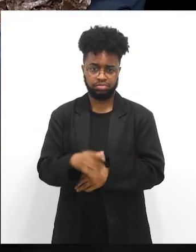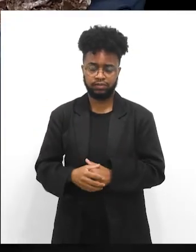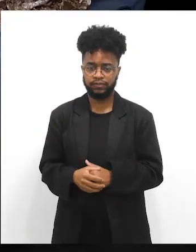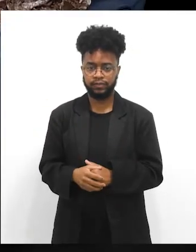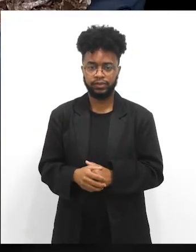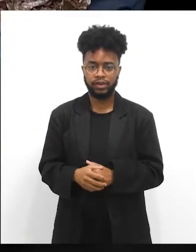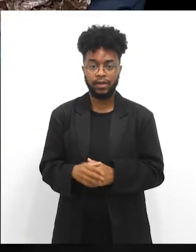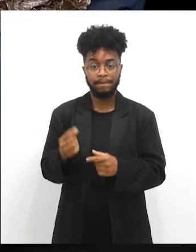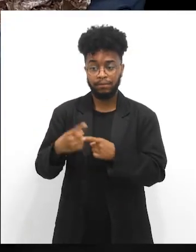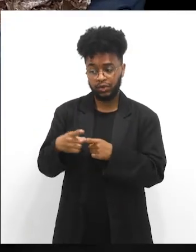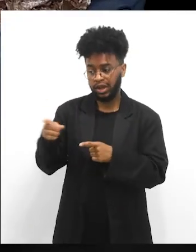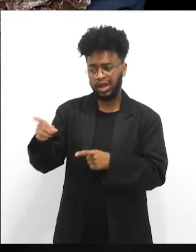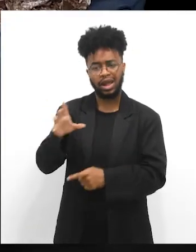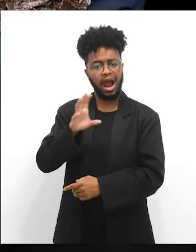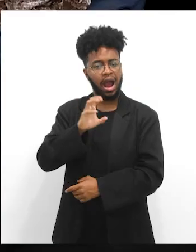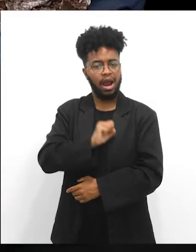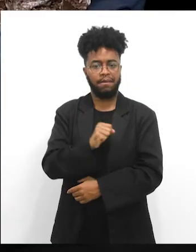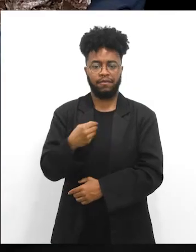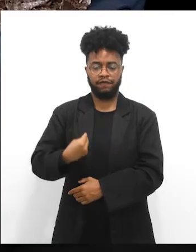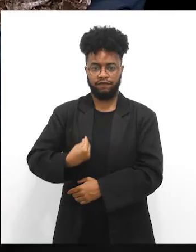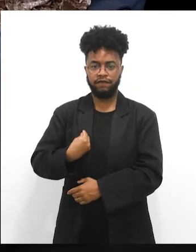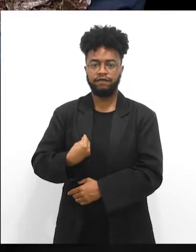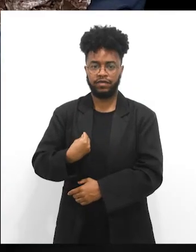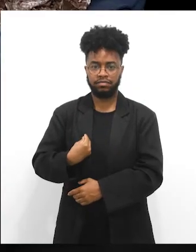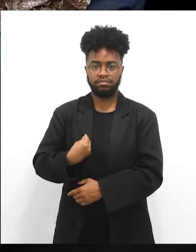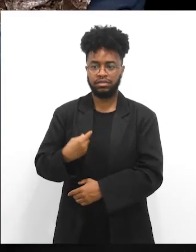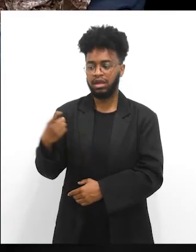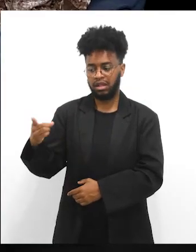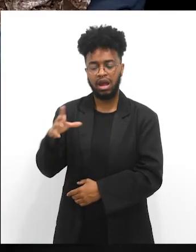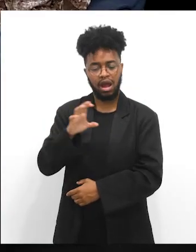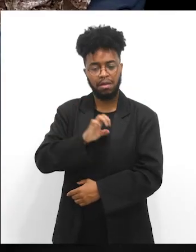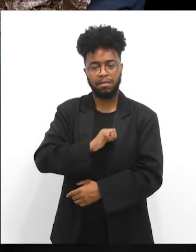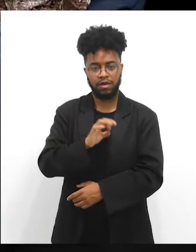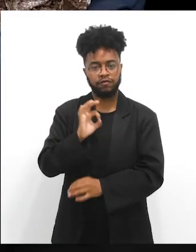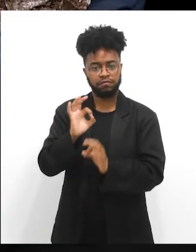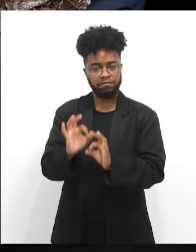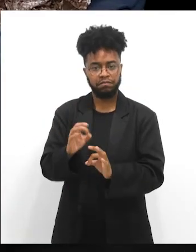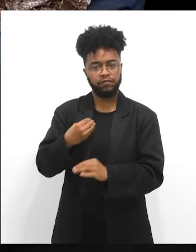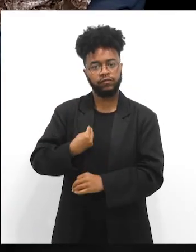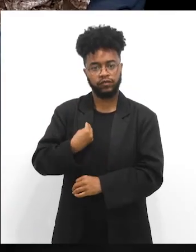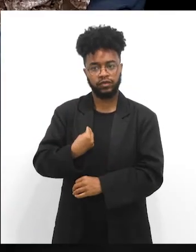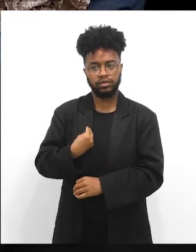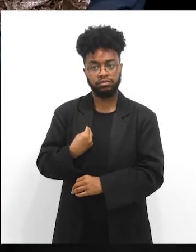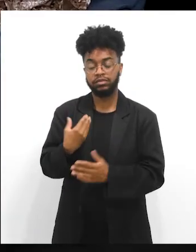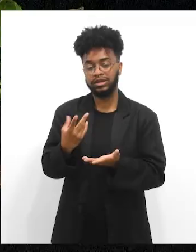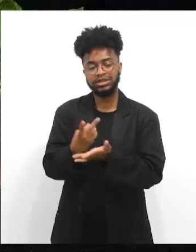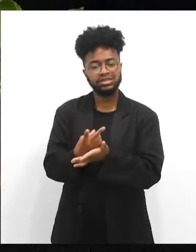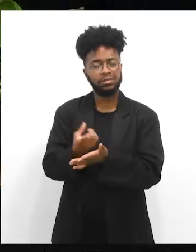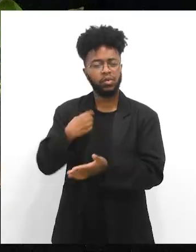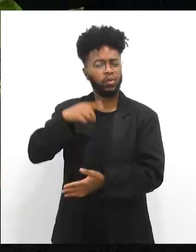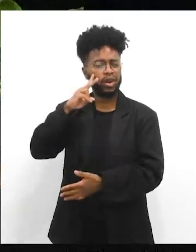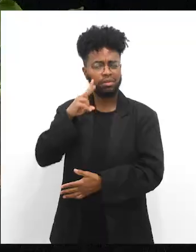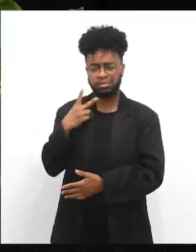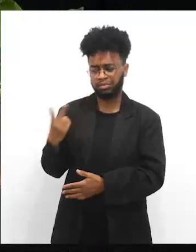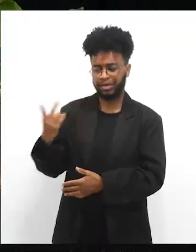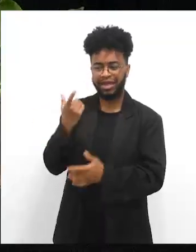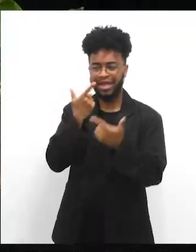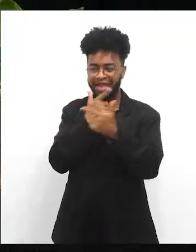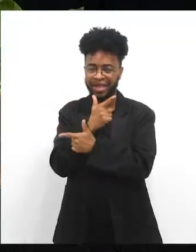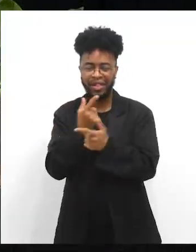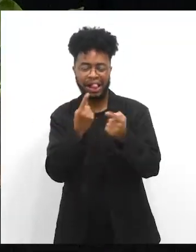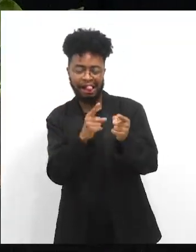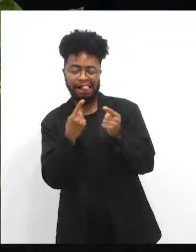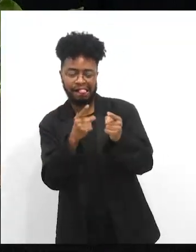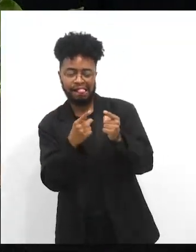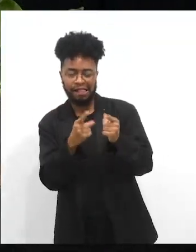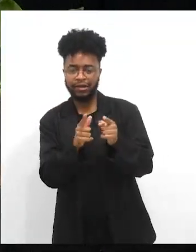ir, porque ele amava a vida, amava viver. Toda lembrança que eu tenho com ele é a gente